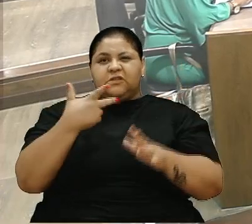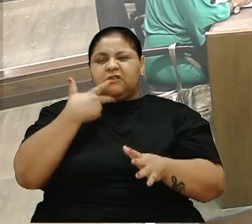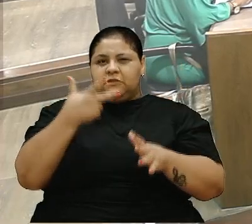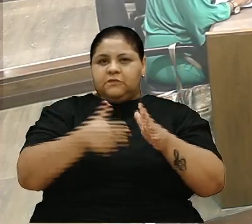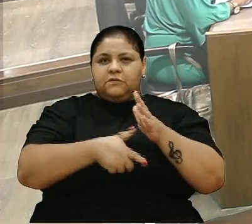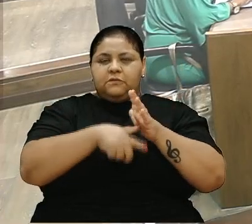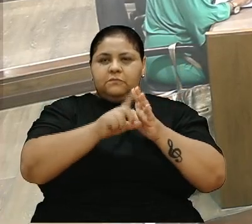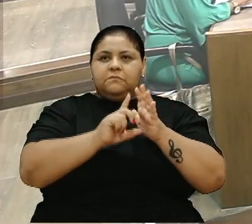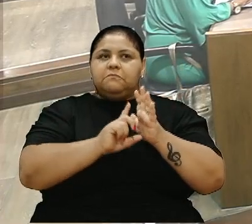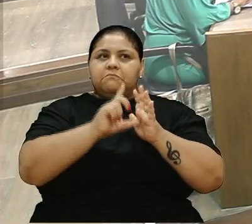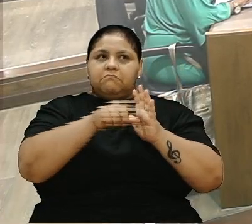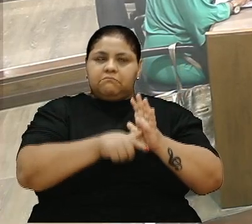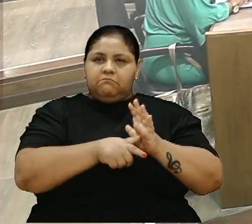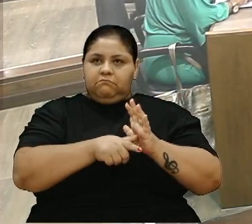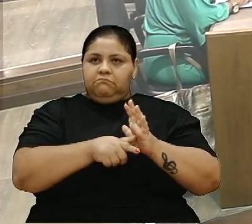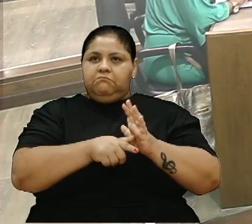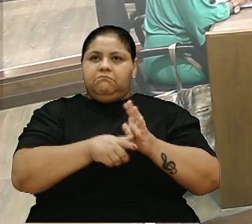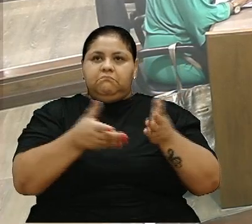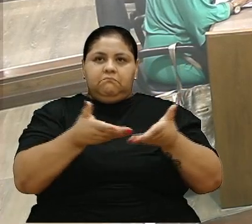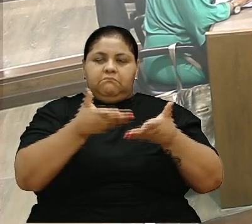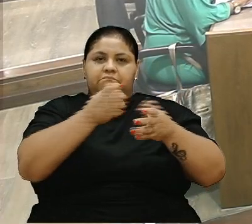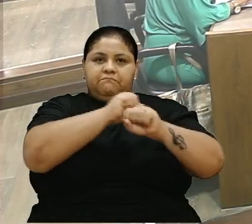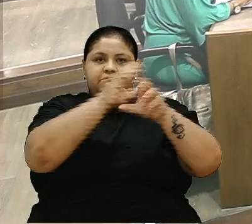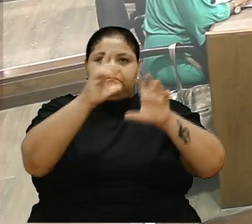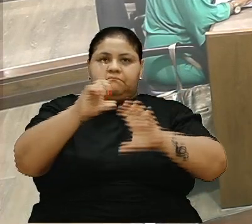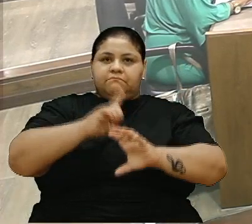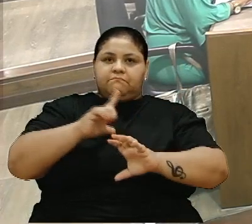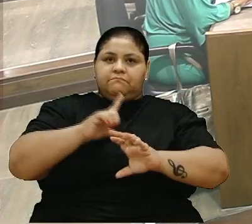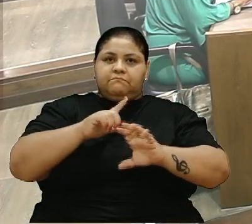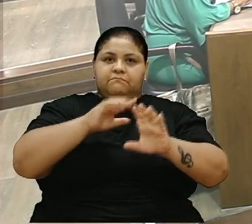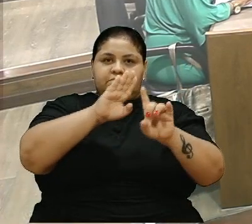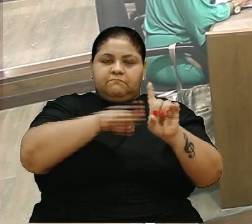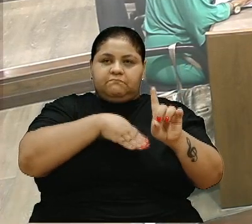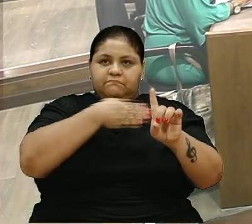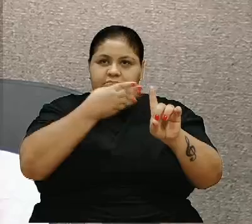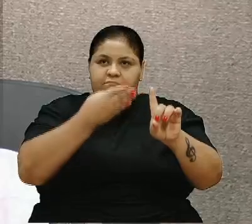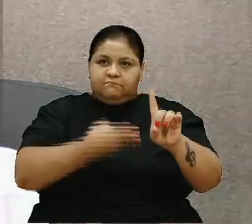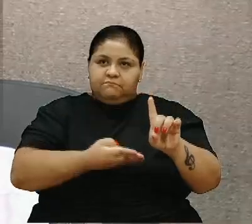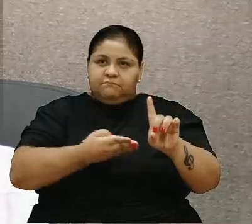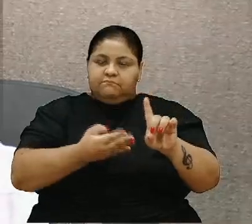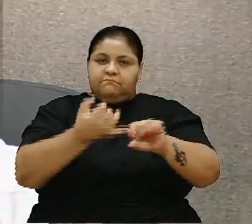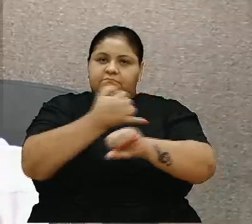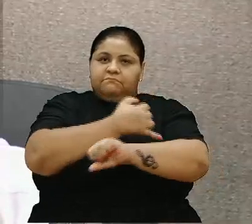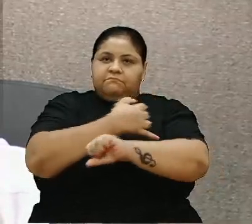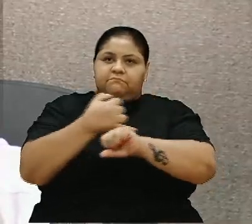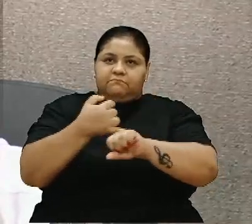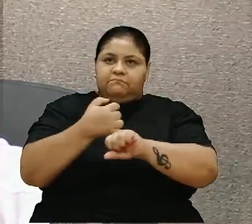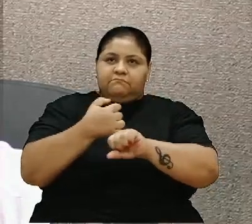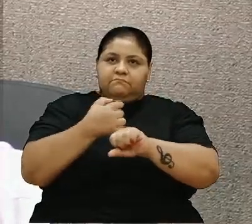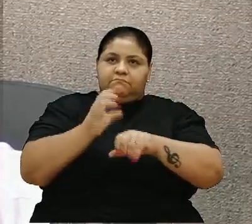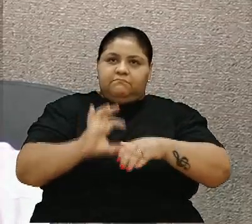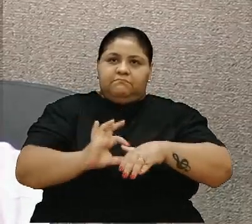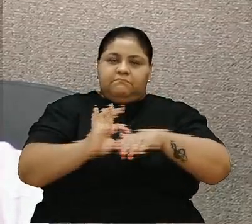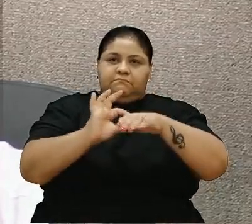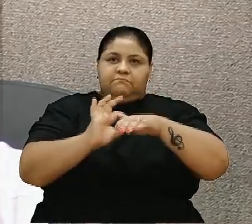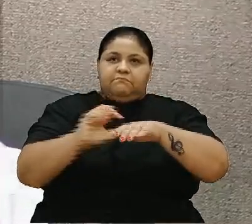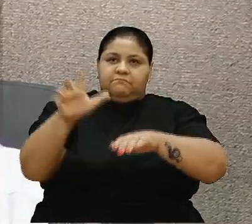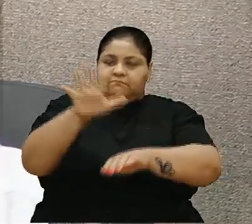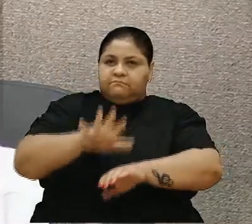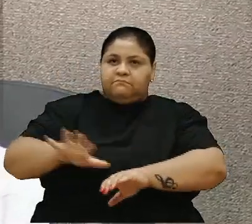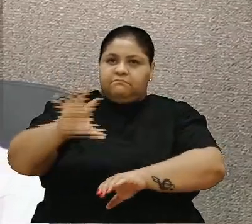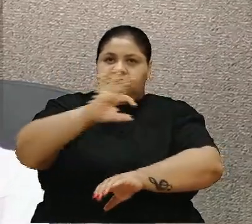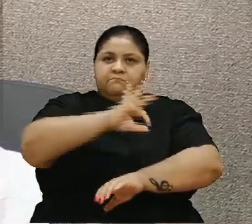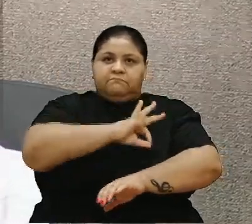que logo em seguida, ainda agora pela manhã, nós teremos a solenidade de passagem do Comando Regional de Polícia